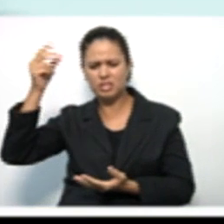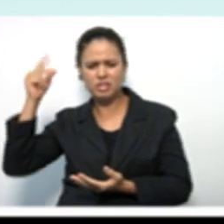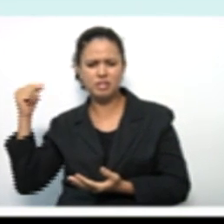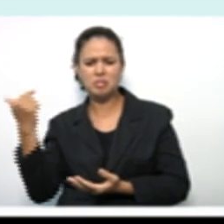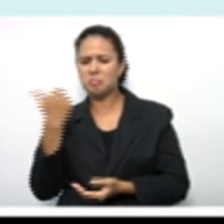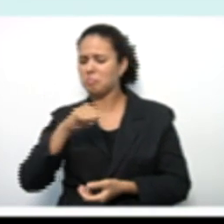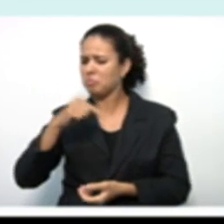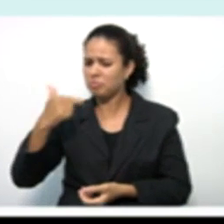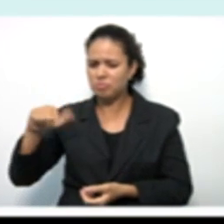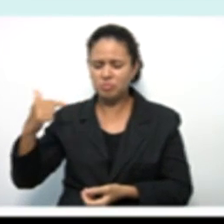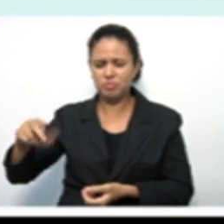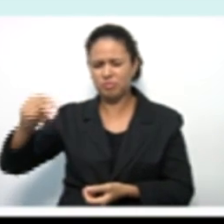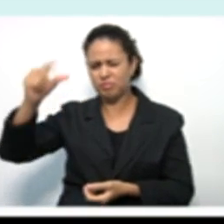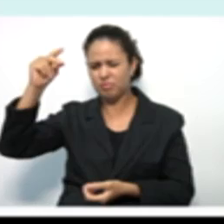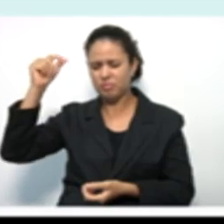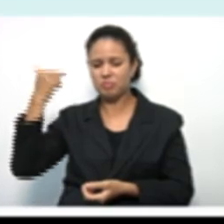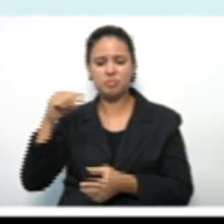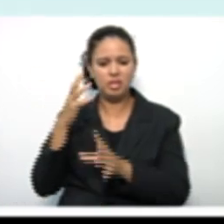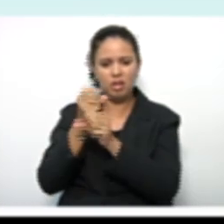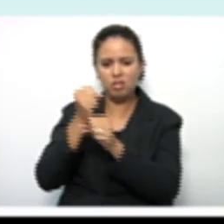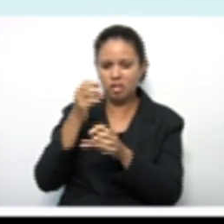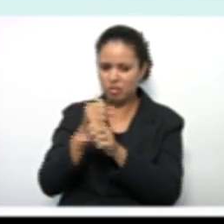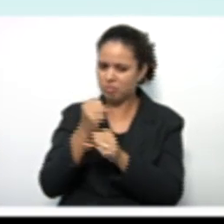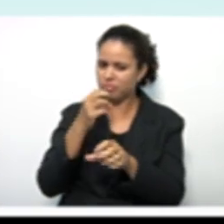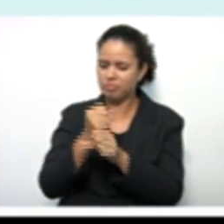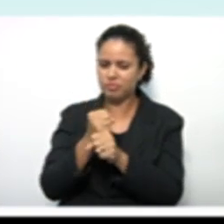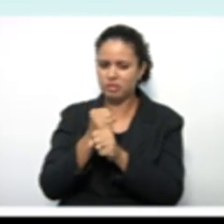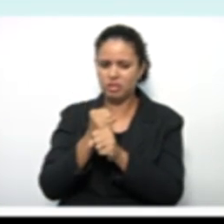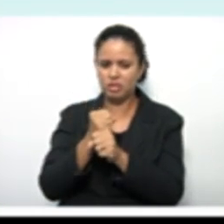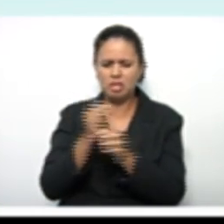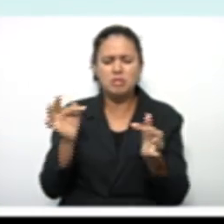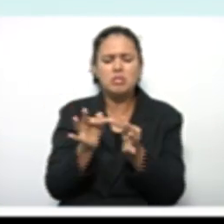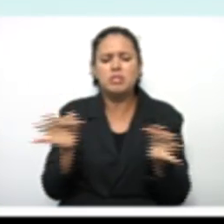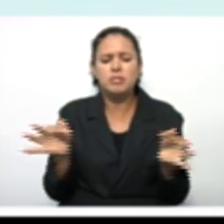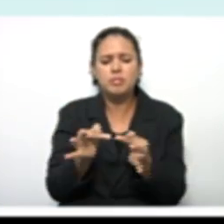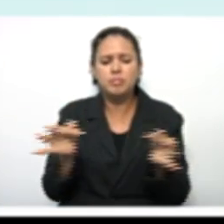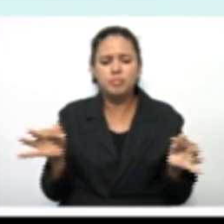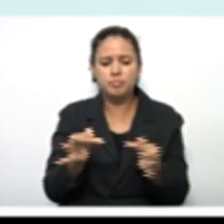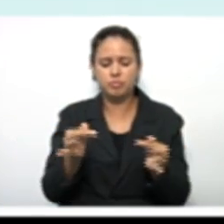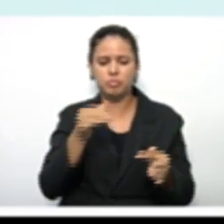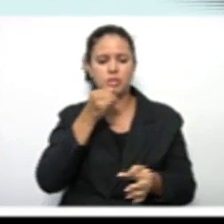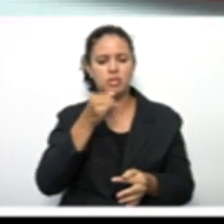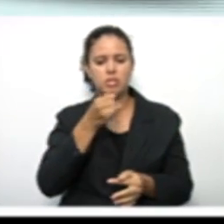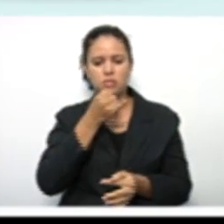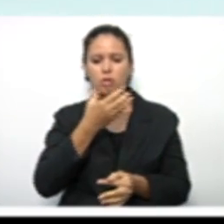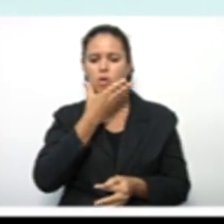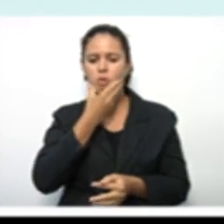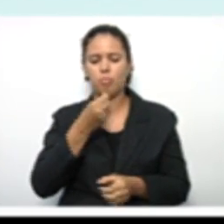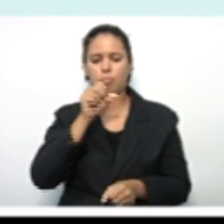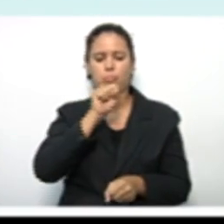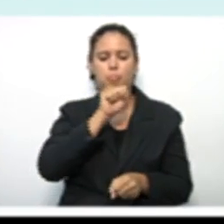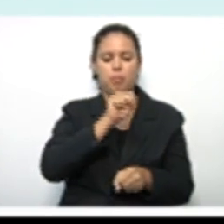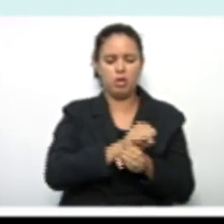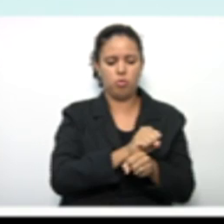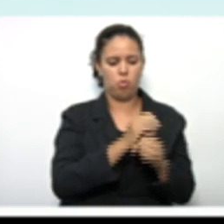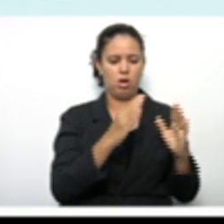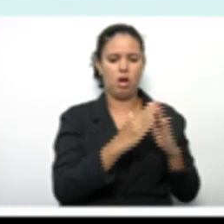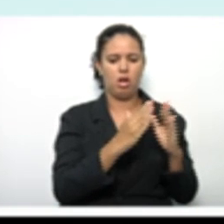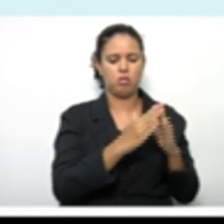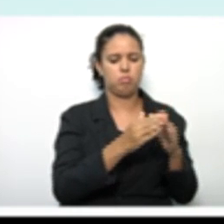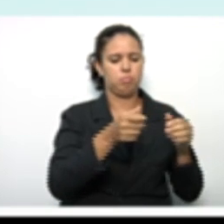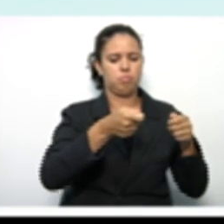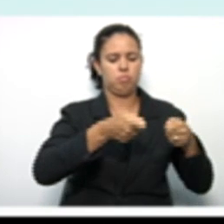da civilização, a contabilidade era rudimentar. Tudo começou quando o homem parou de ser nômade e começou a ficar no